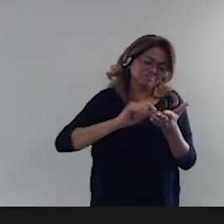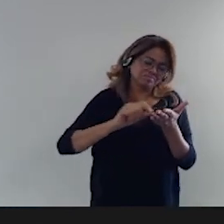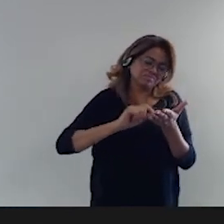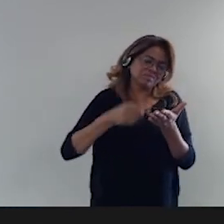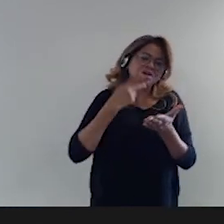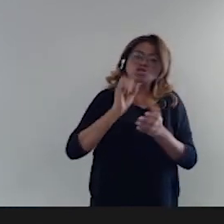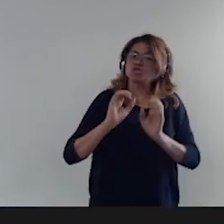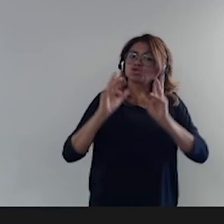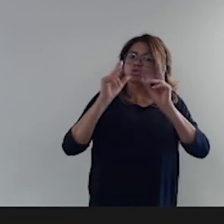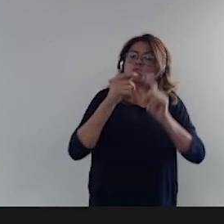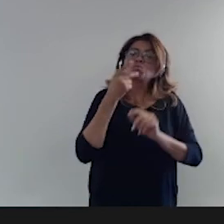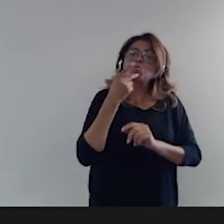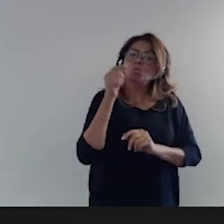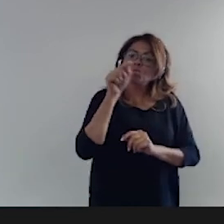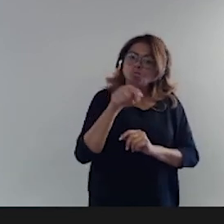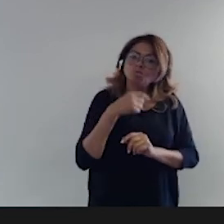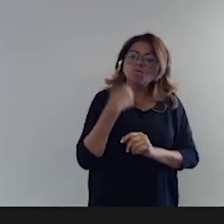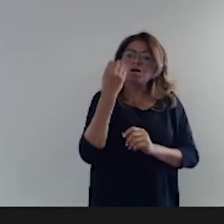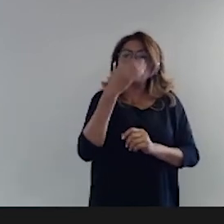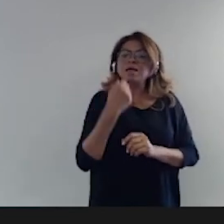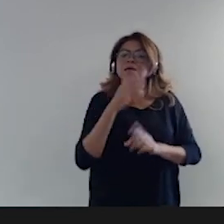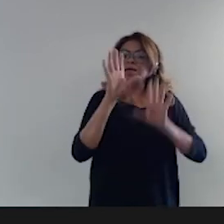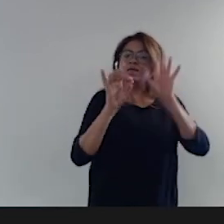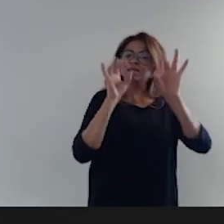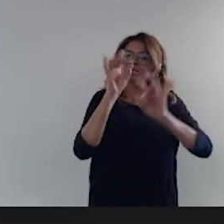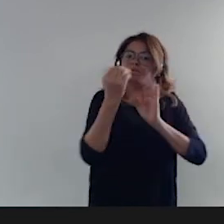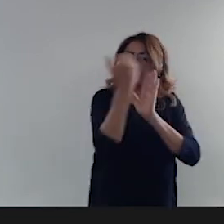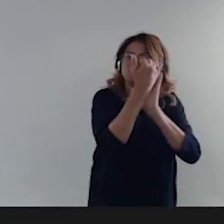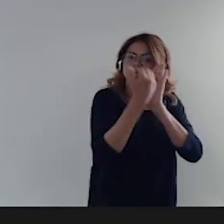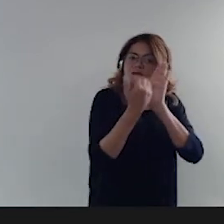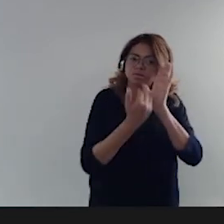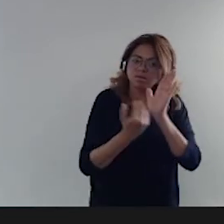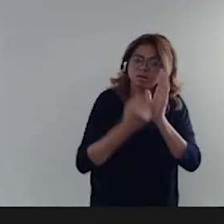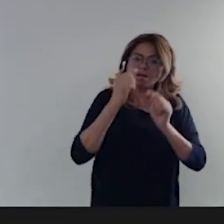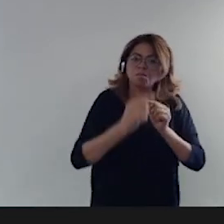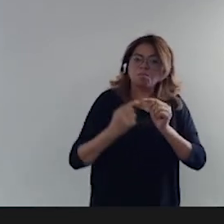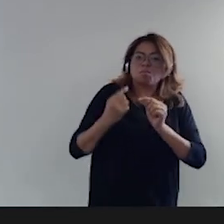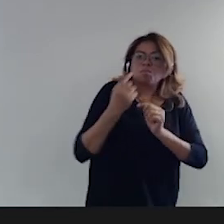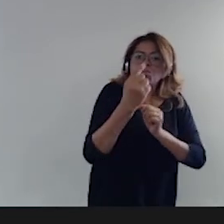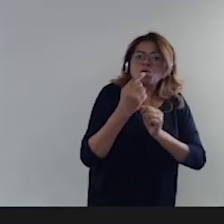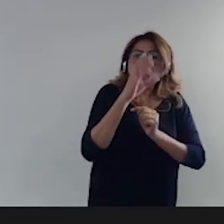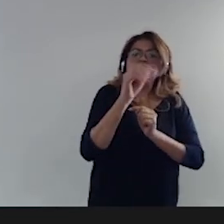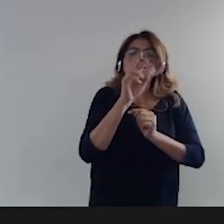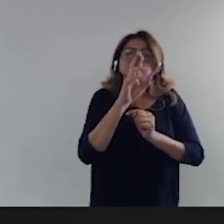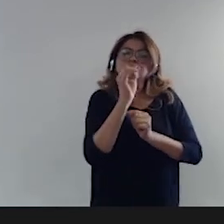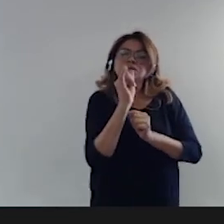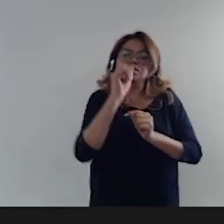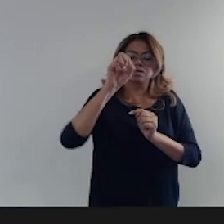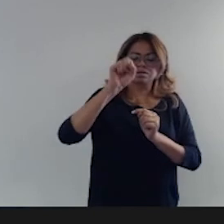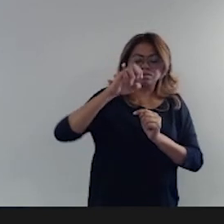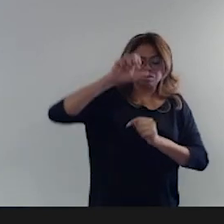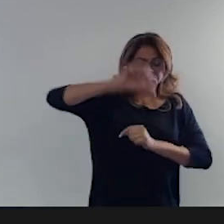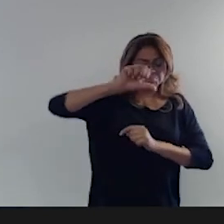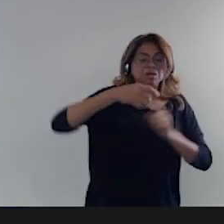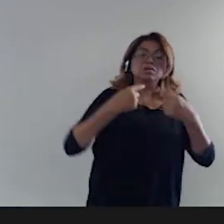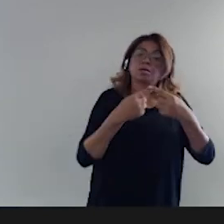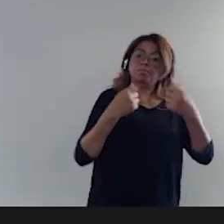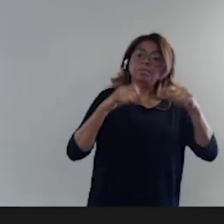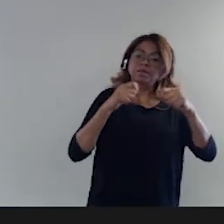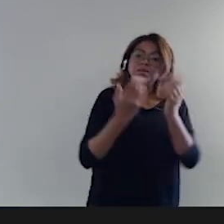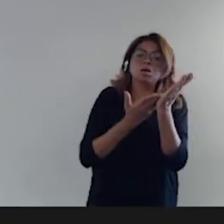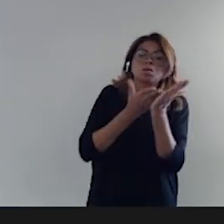das dimensões, especialmente da agenda pós-crise, que deve orientar a todos nós da